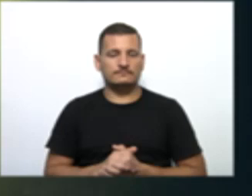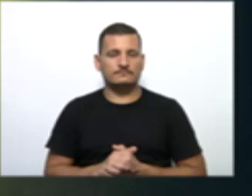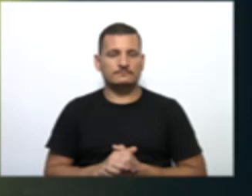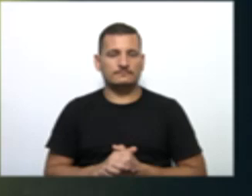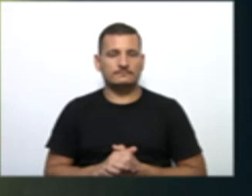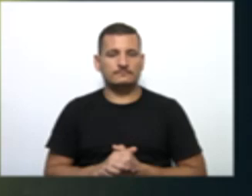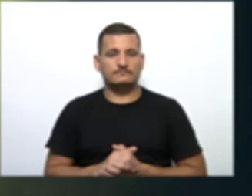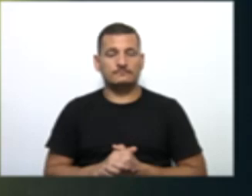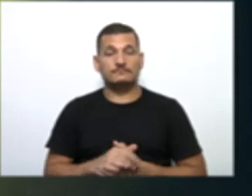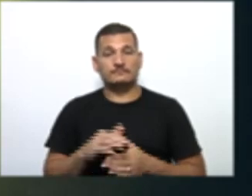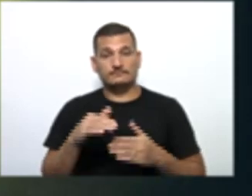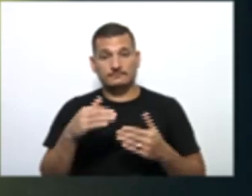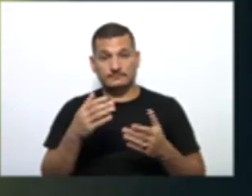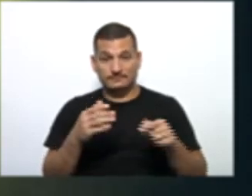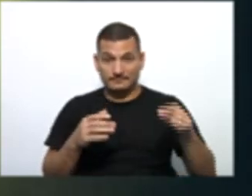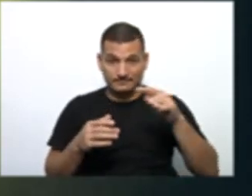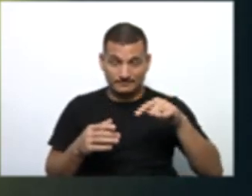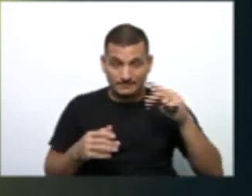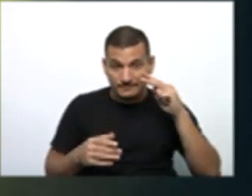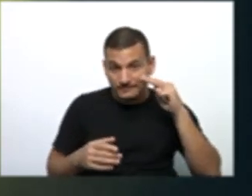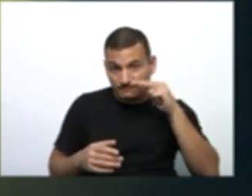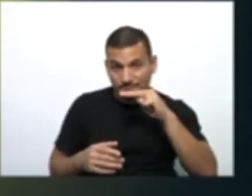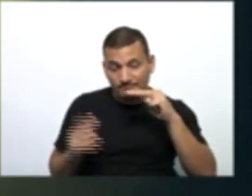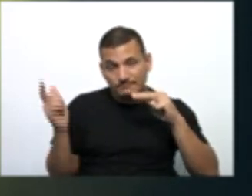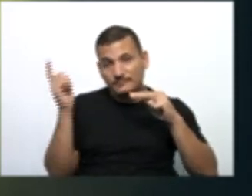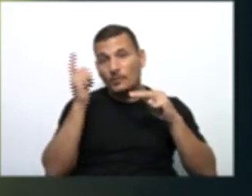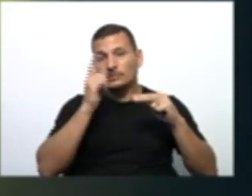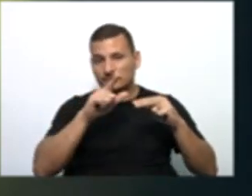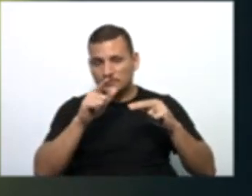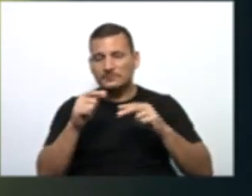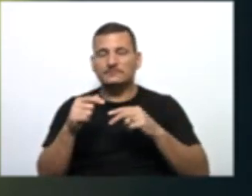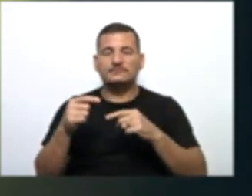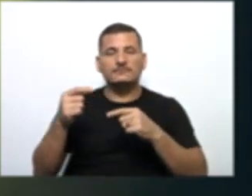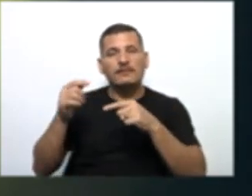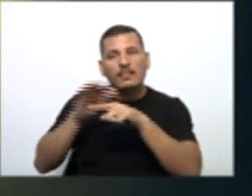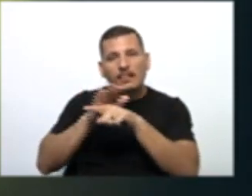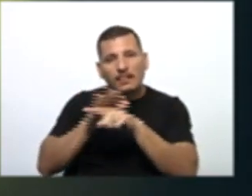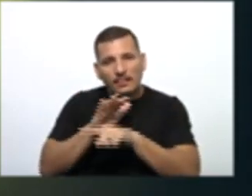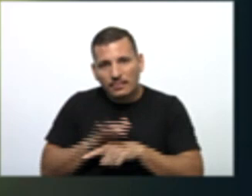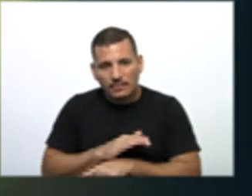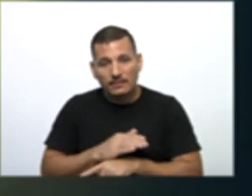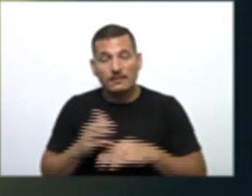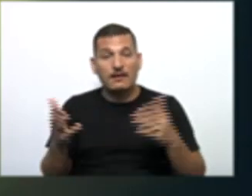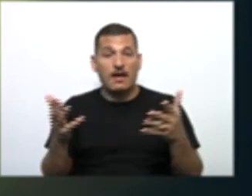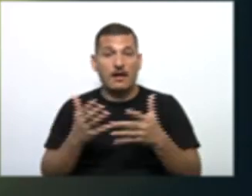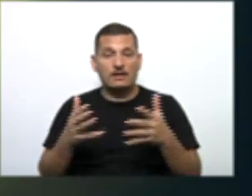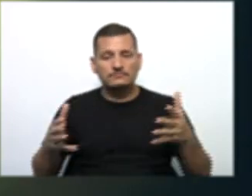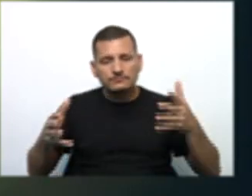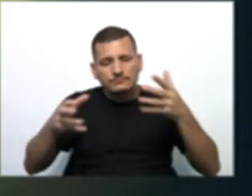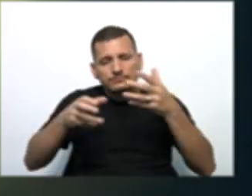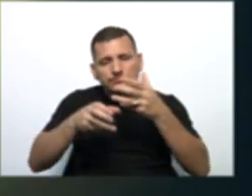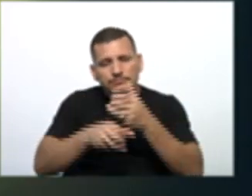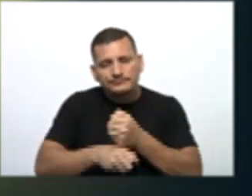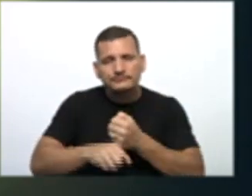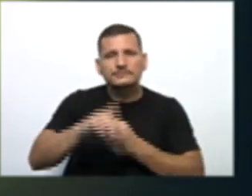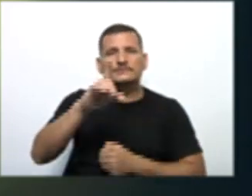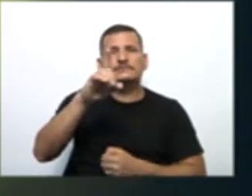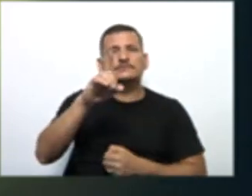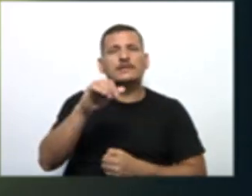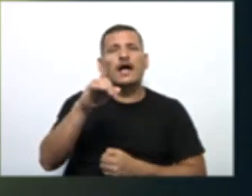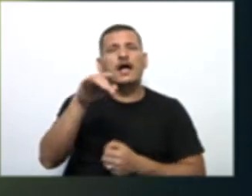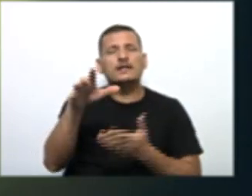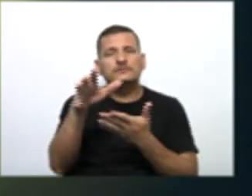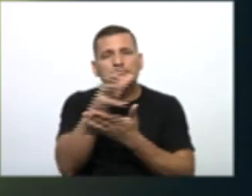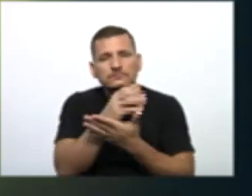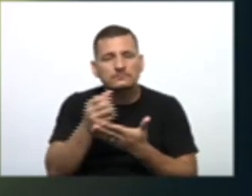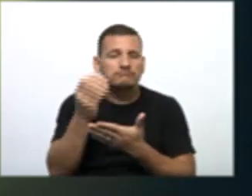Bom pessoal, vocês viram que eu consegui concluir a aplicação do questionário. Agora eu preciso organizar os dados recolhidos em uma tabela, montar um gráfico e